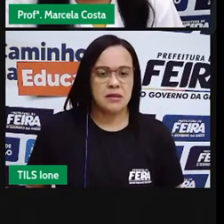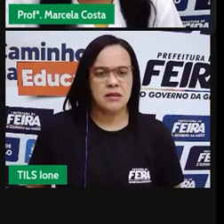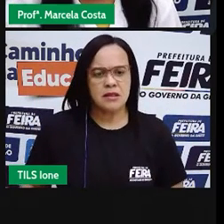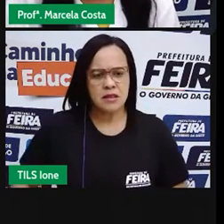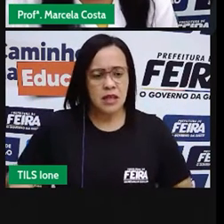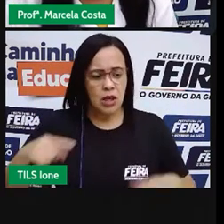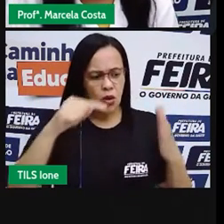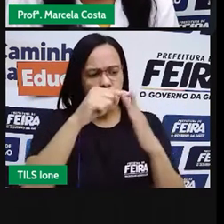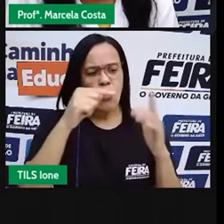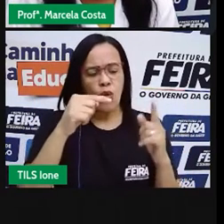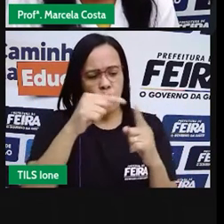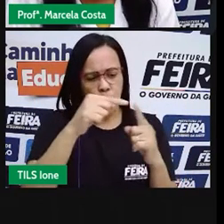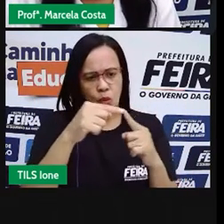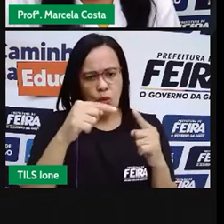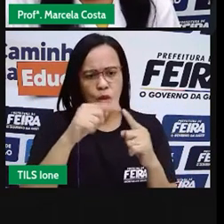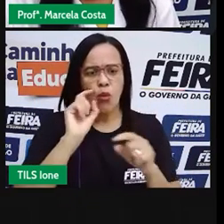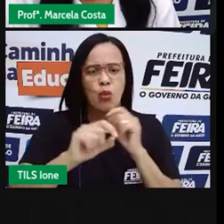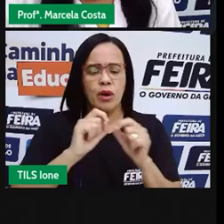há